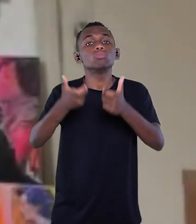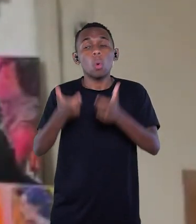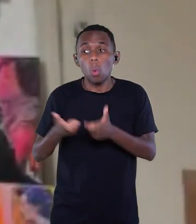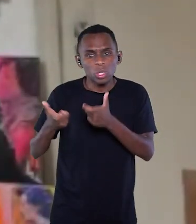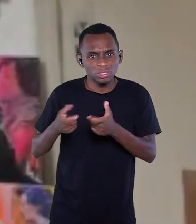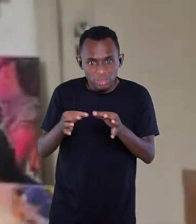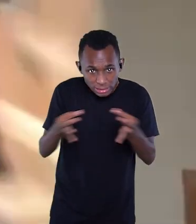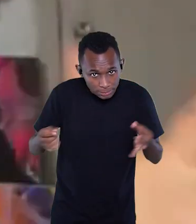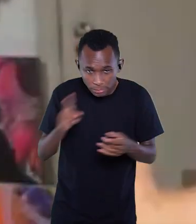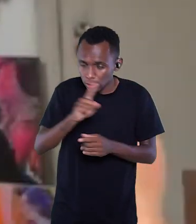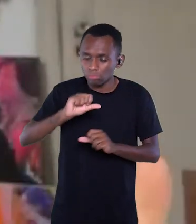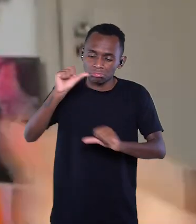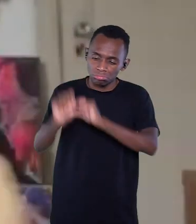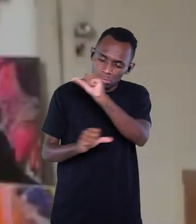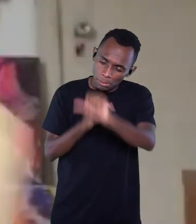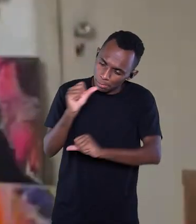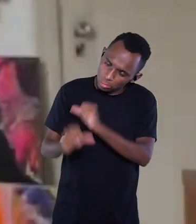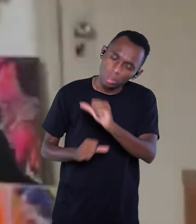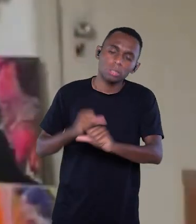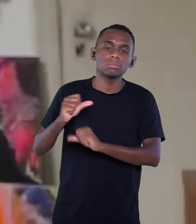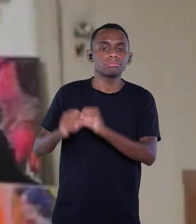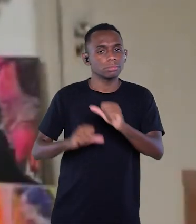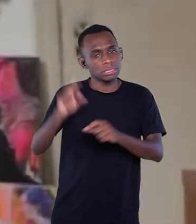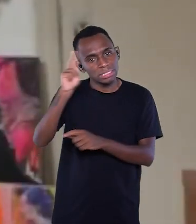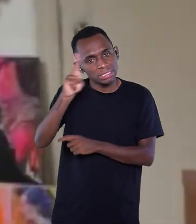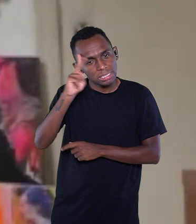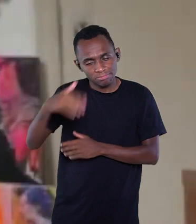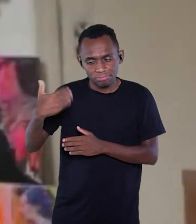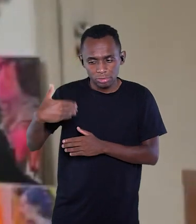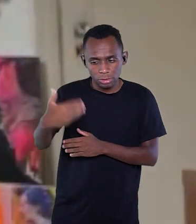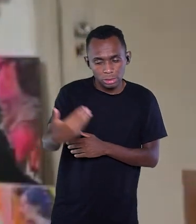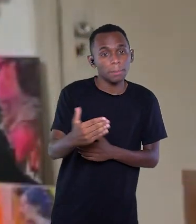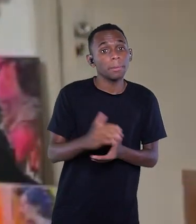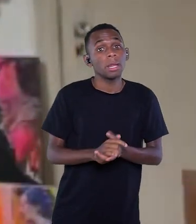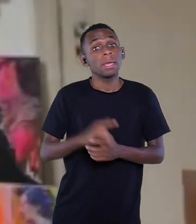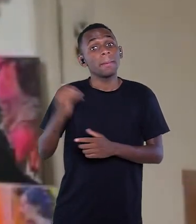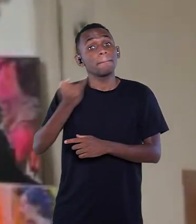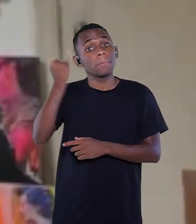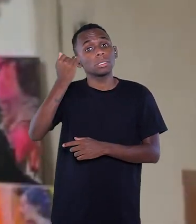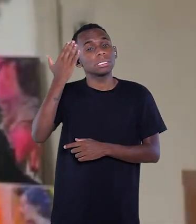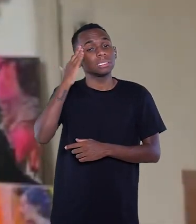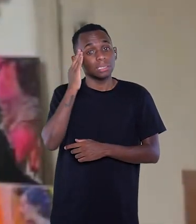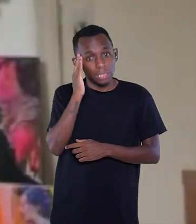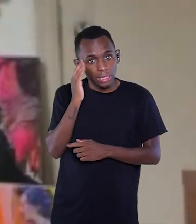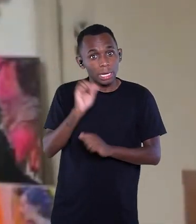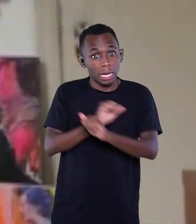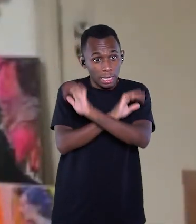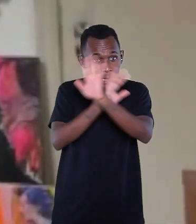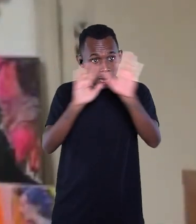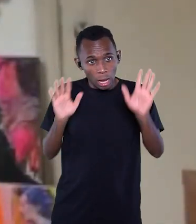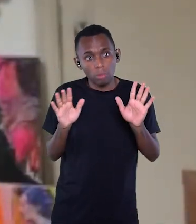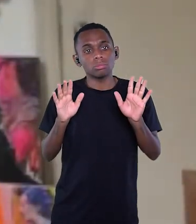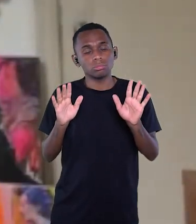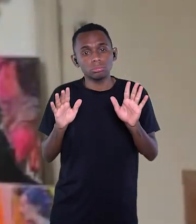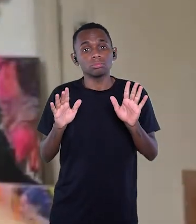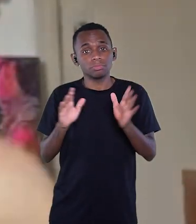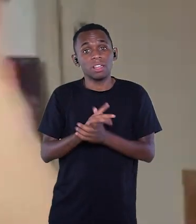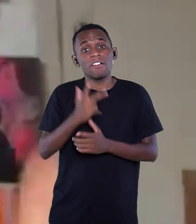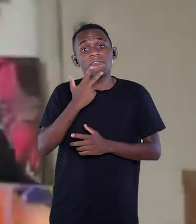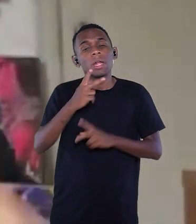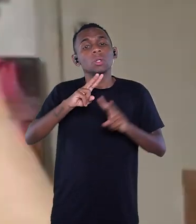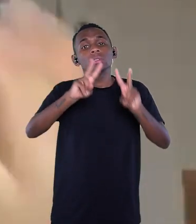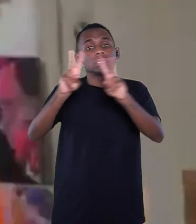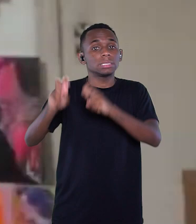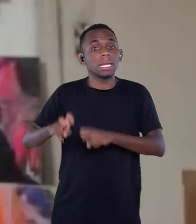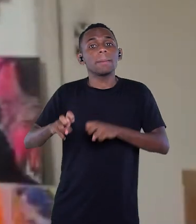lugar simples. E ele vai mudando ao longo da história. Isso é muito importante da gente entender, assim, entender que quando a gente está